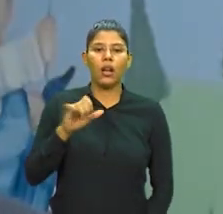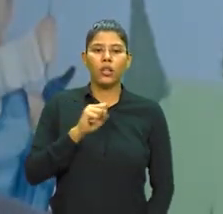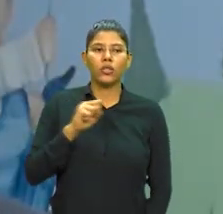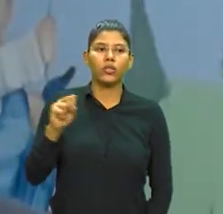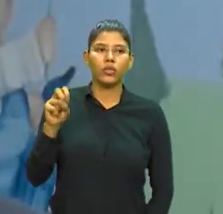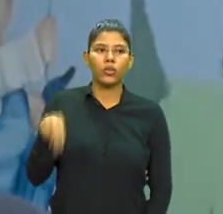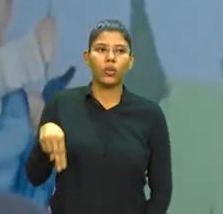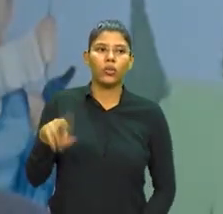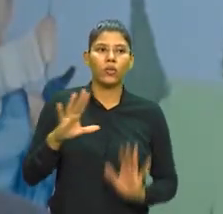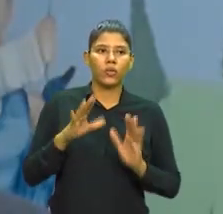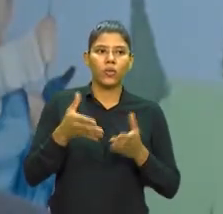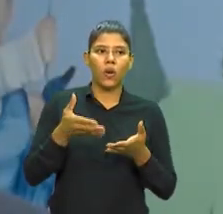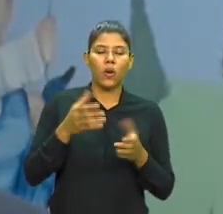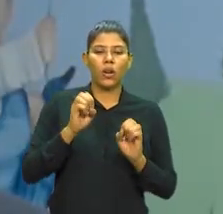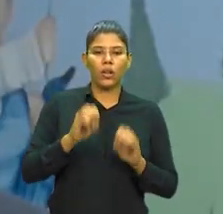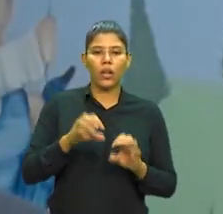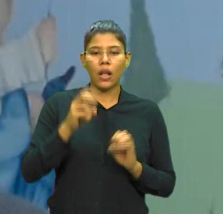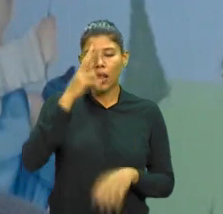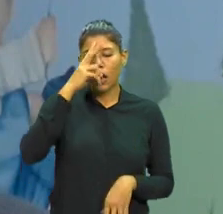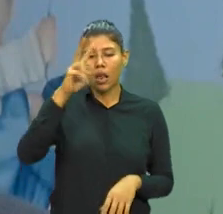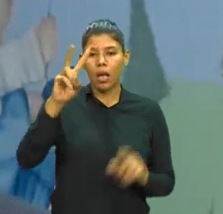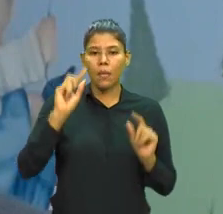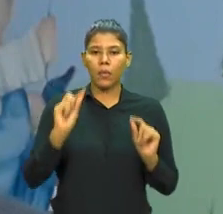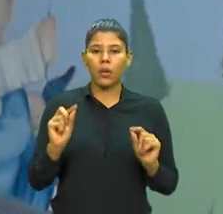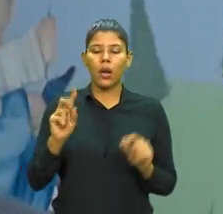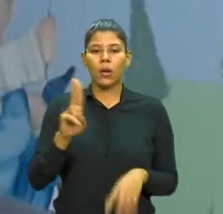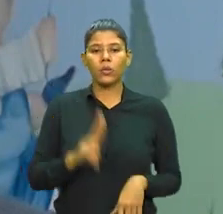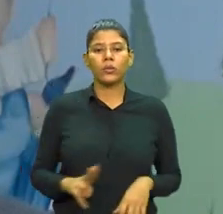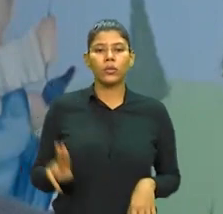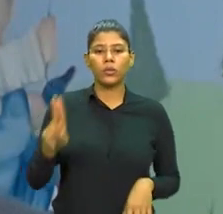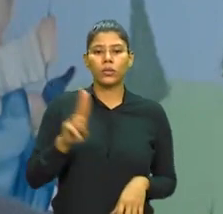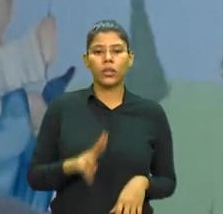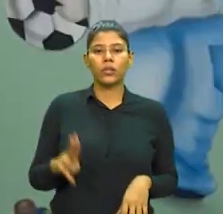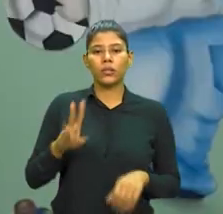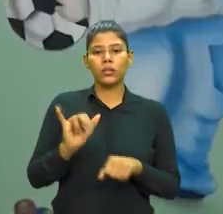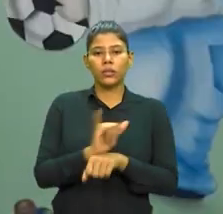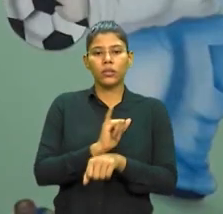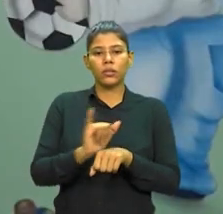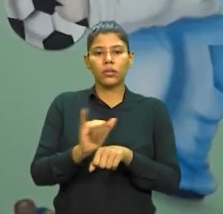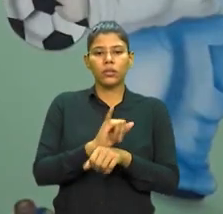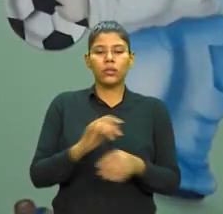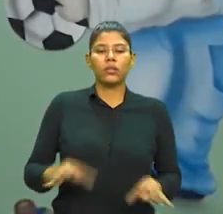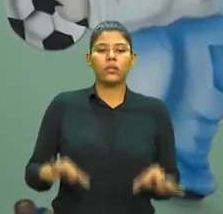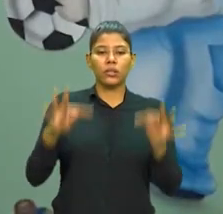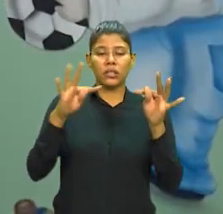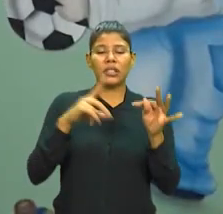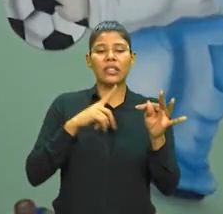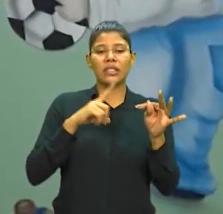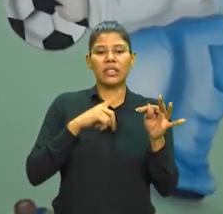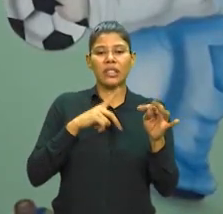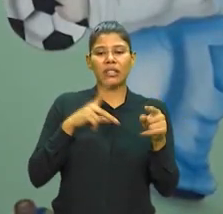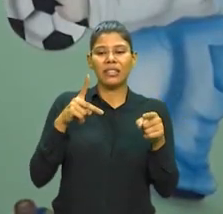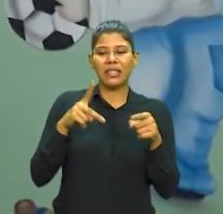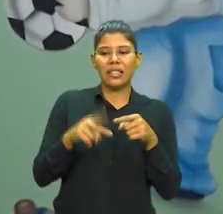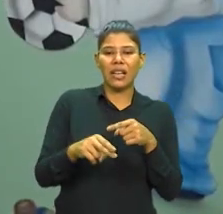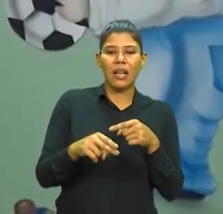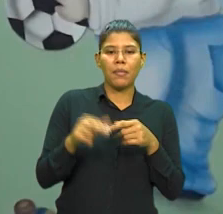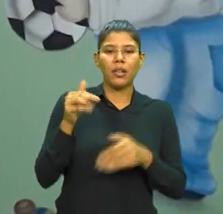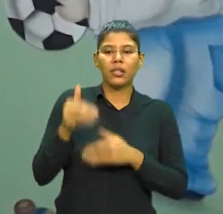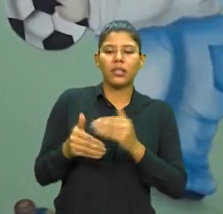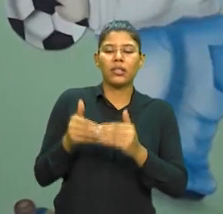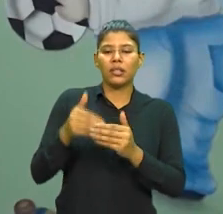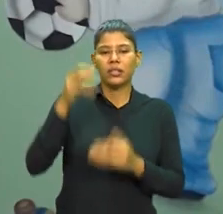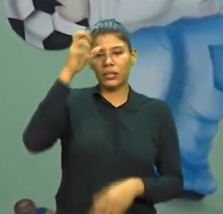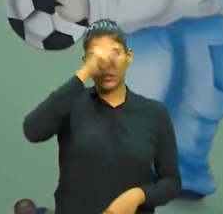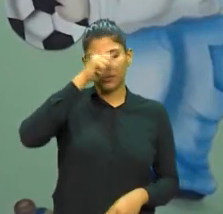educação lembra que apesar da utilização dos meios tecnológicos houve uma quebra na sequência do aprendizado